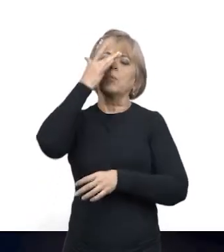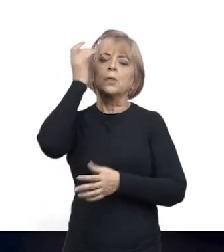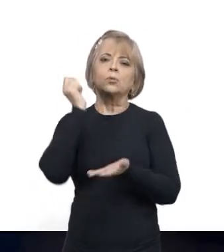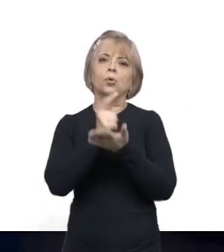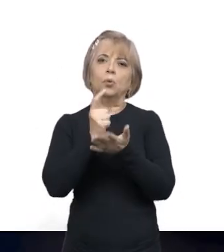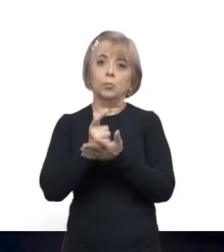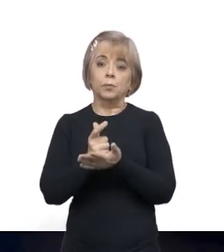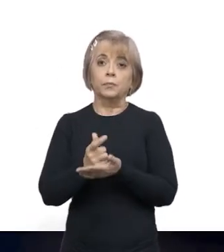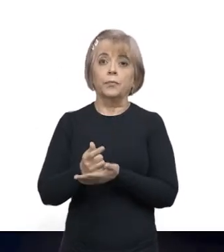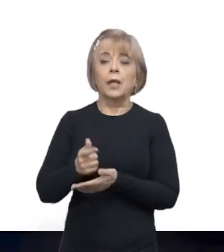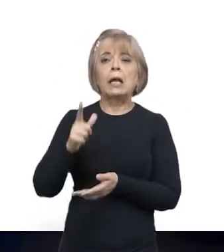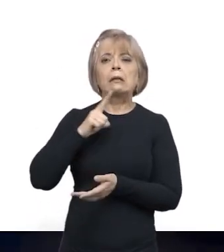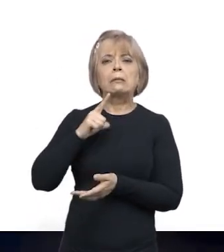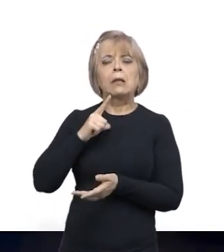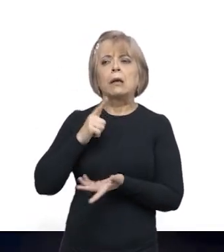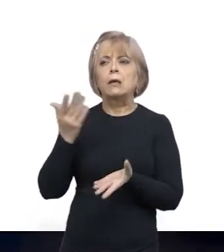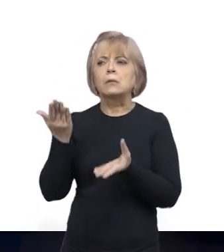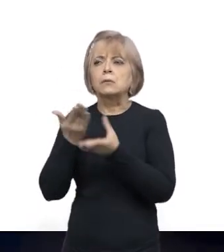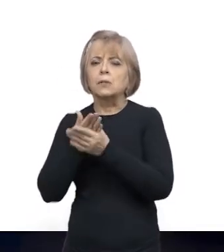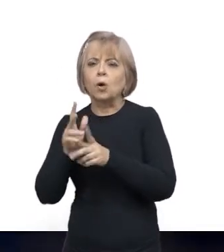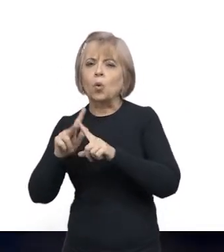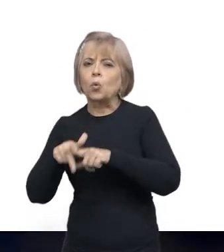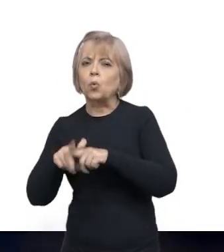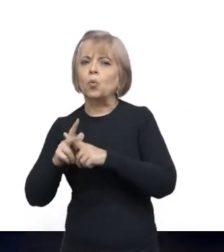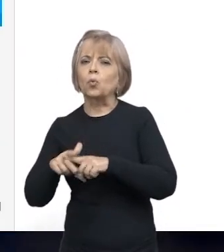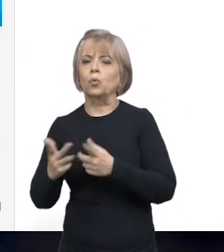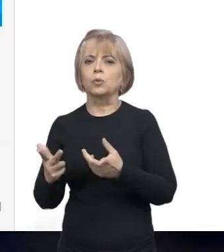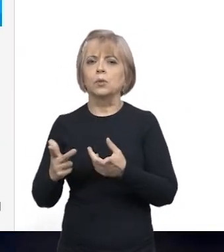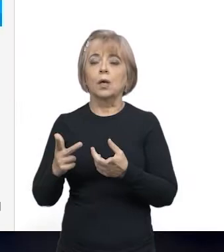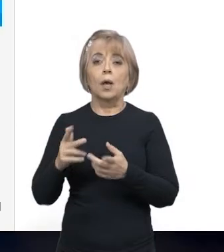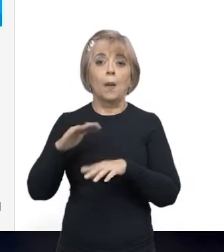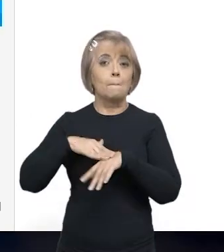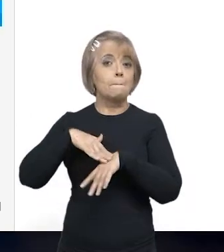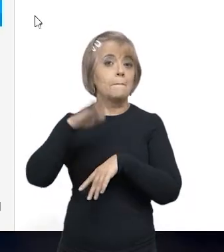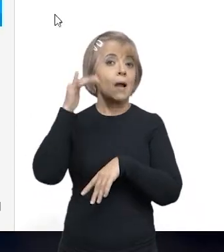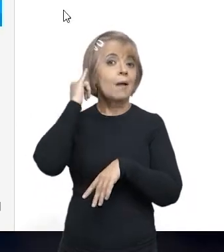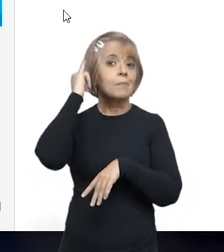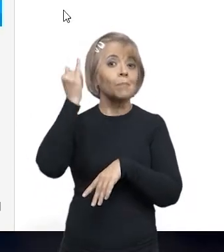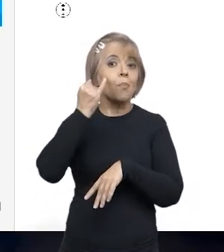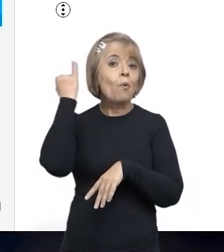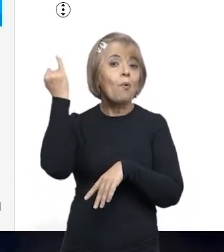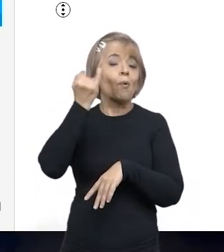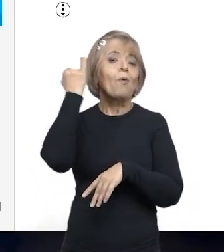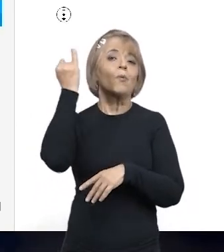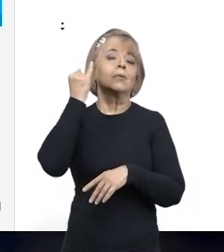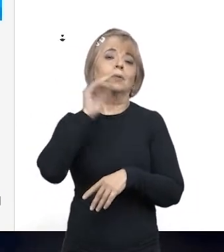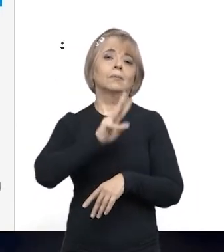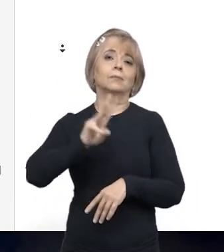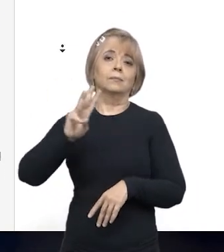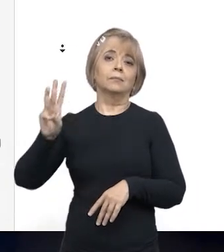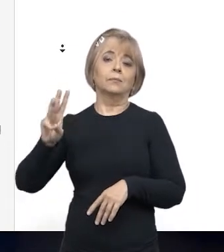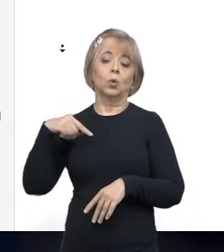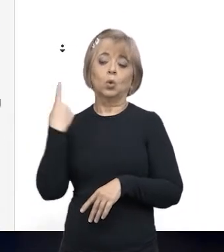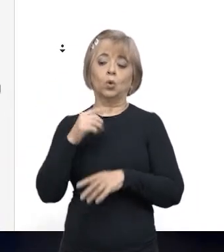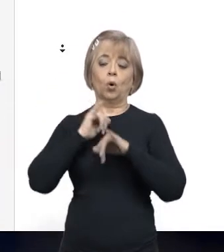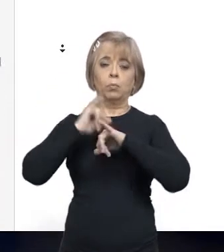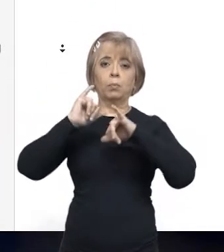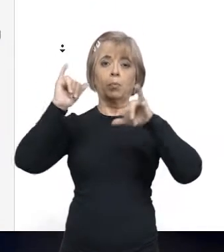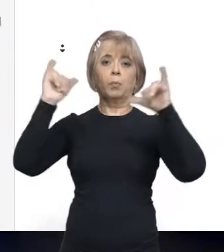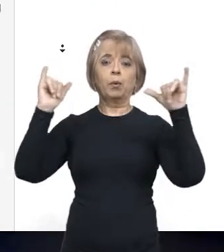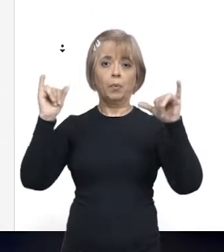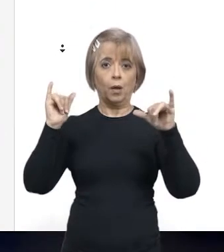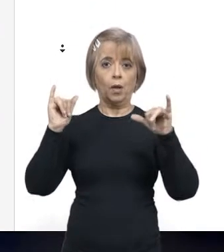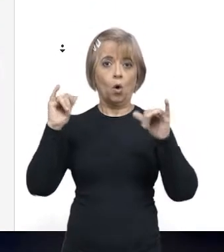termos de ajustamento de conduta celebrados. E o mais importante do site é que a gente, além de divulgar a informação, de divulgar uma